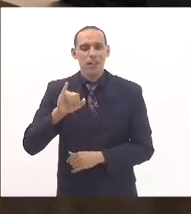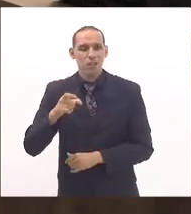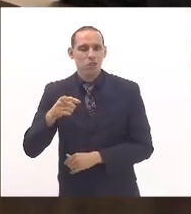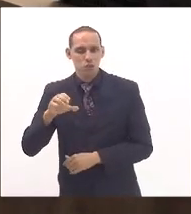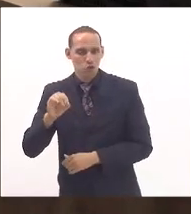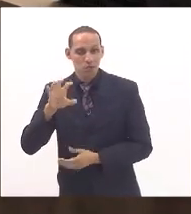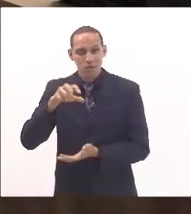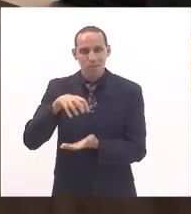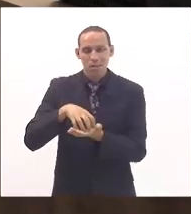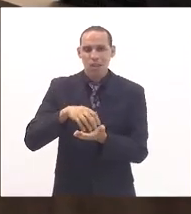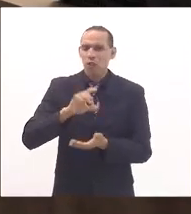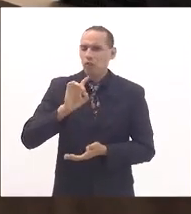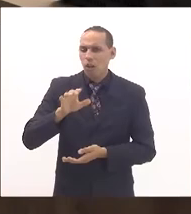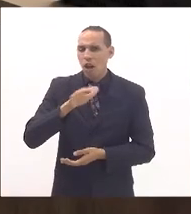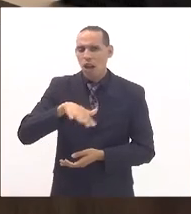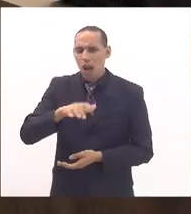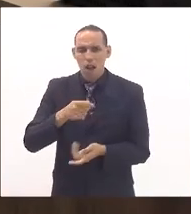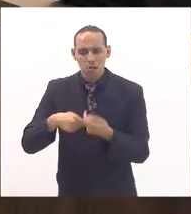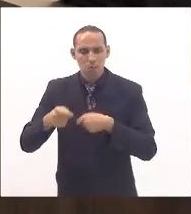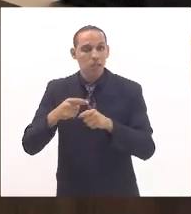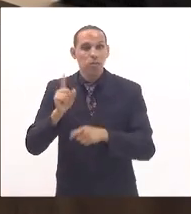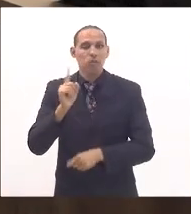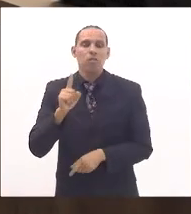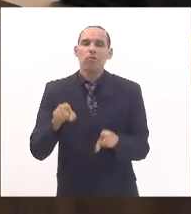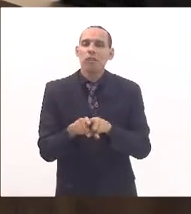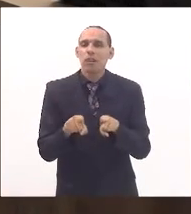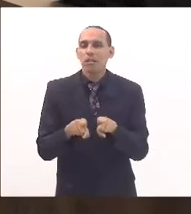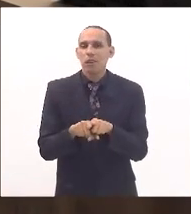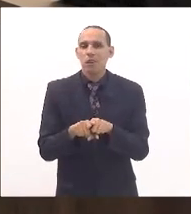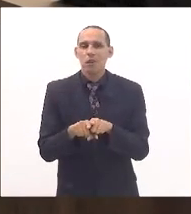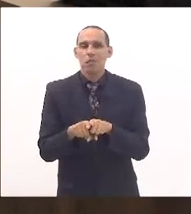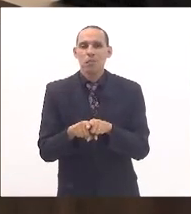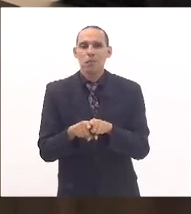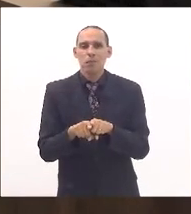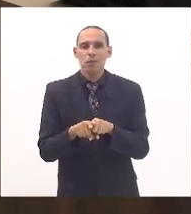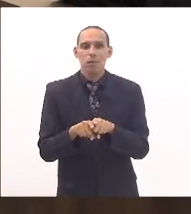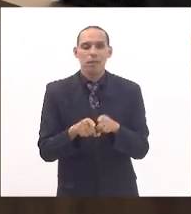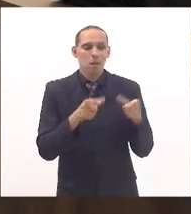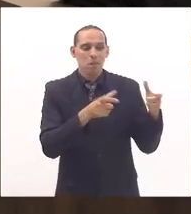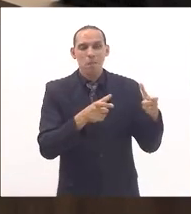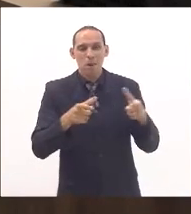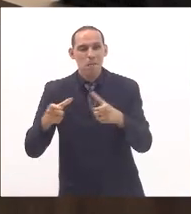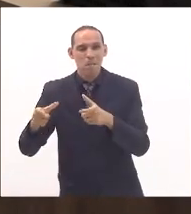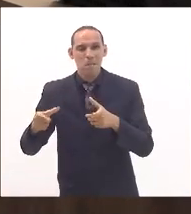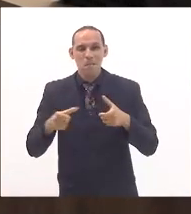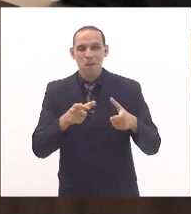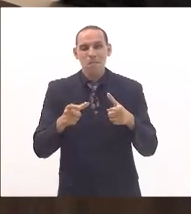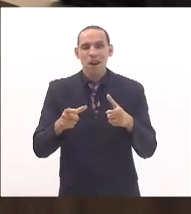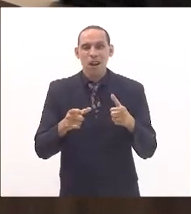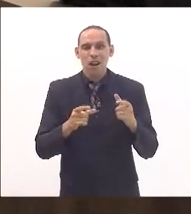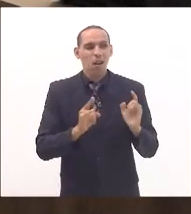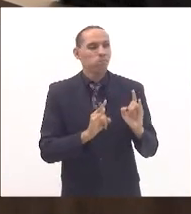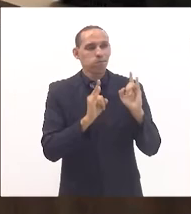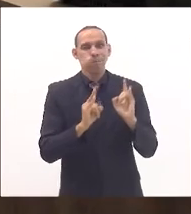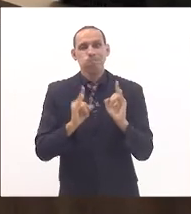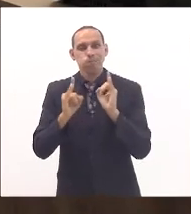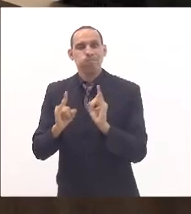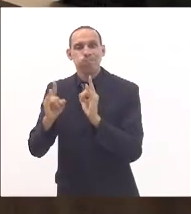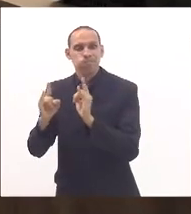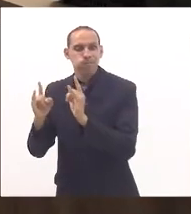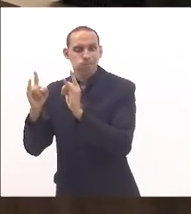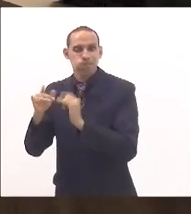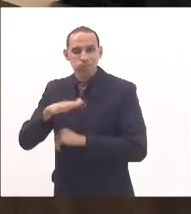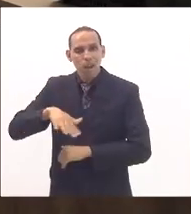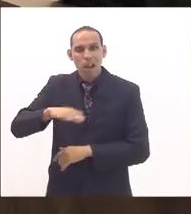dos setores do comércio, mas também das suas instalações, das suas dependências, dos imóveis em que esse setor